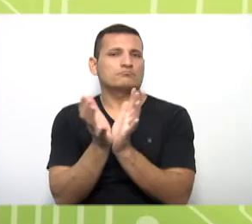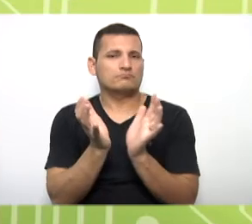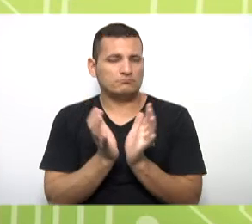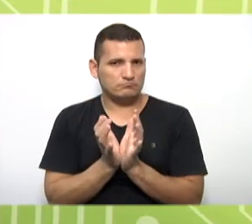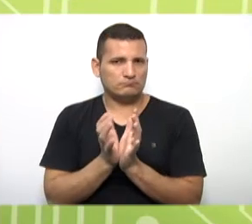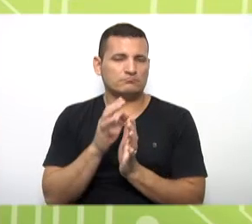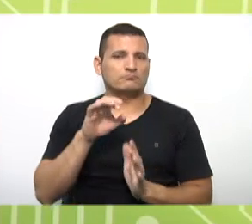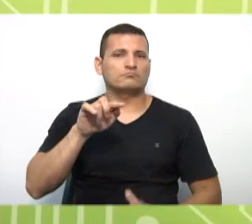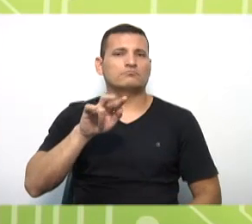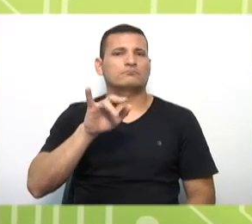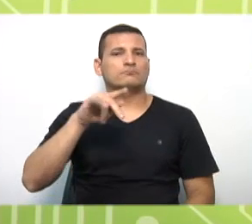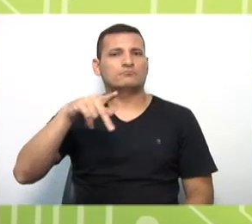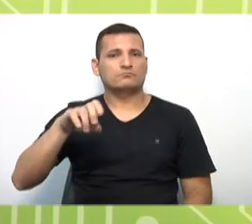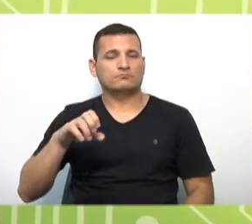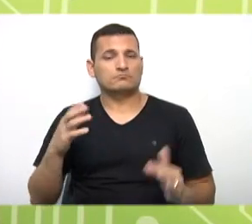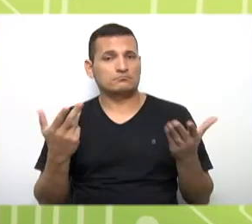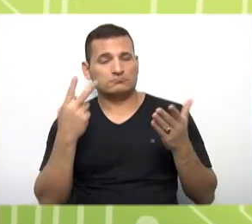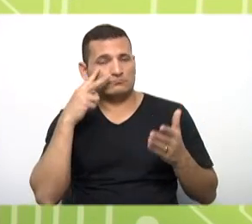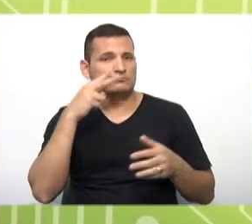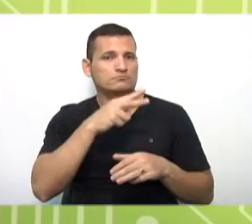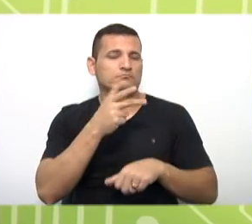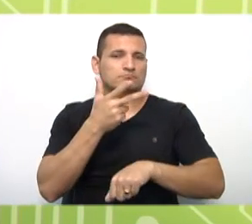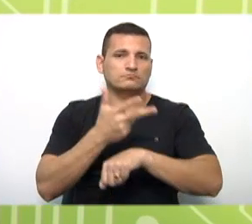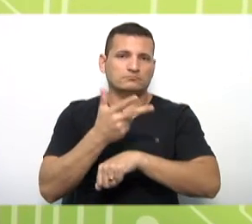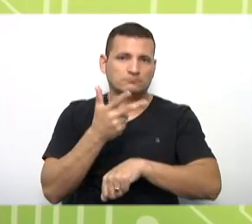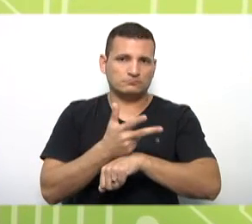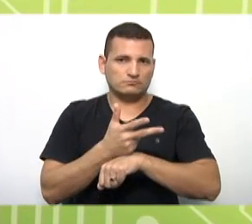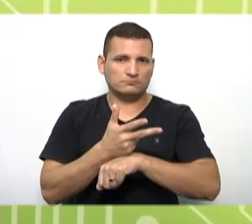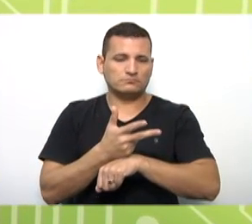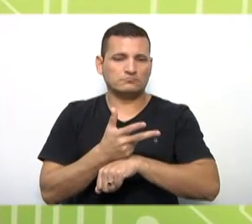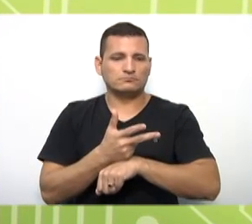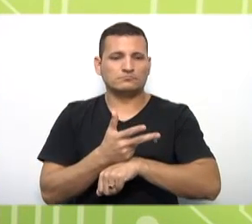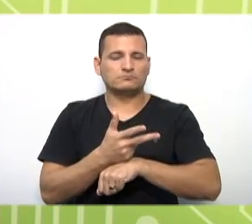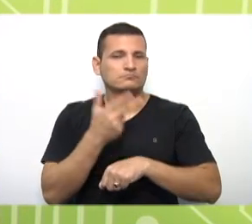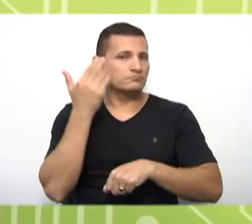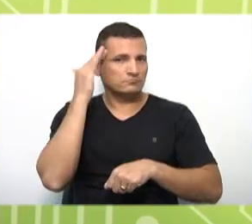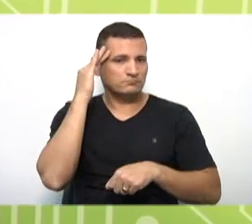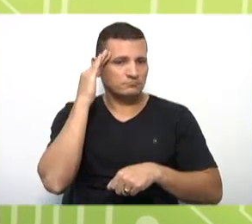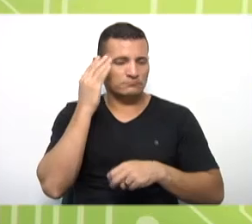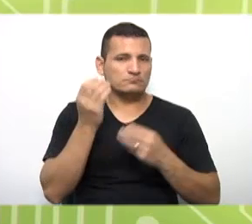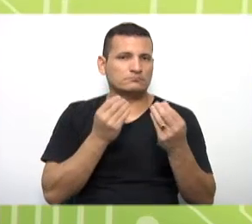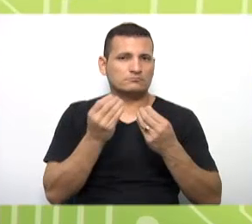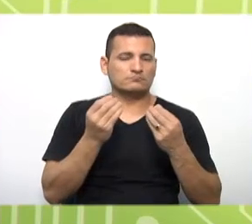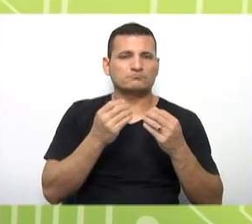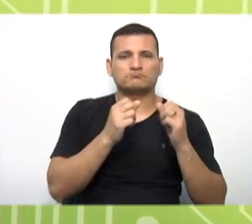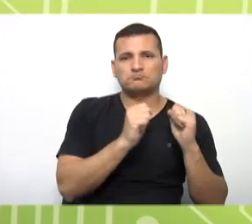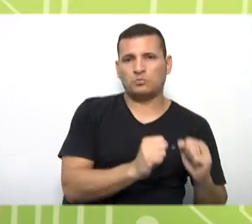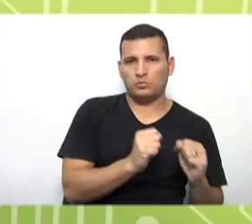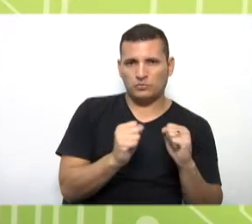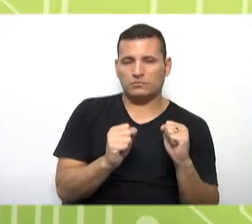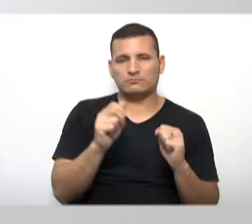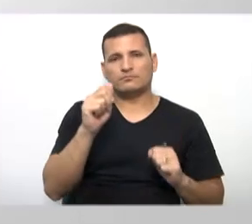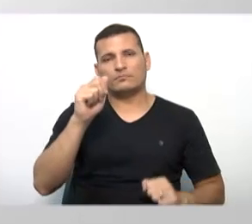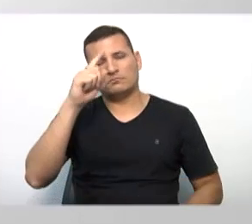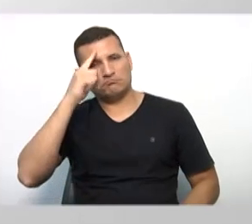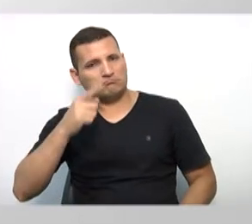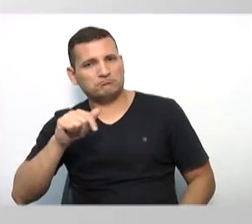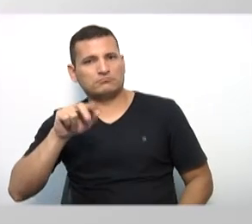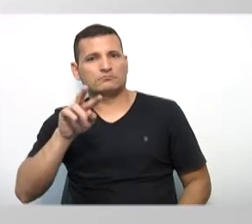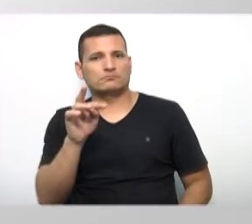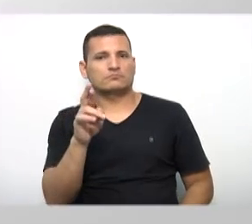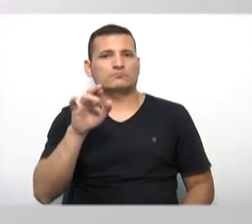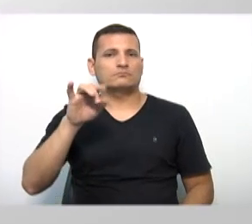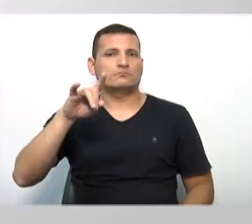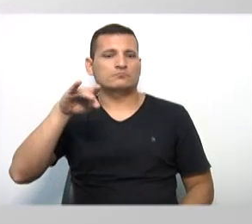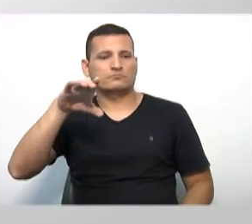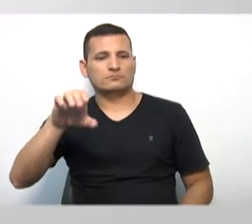Para entender melhor, nós vamos visualizar aí uma externa para a gente entender a diferença entre poder e autoridade.